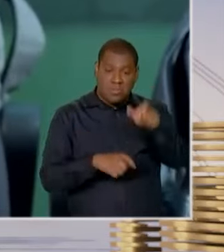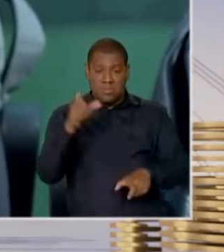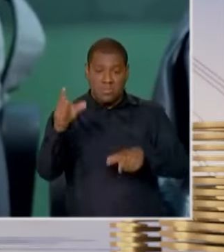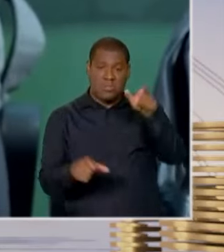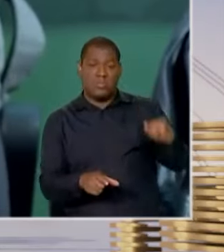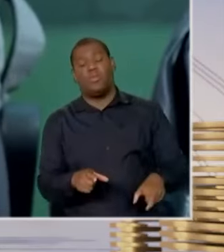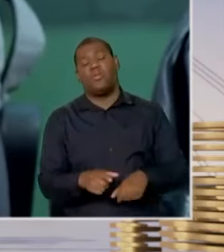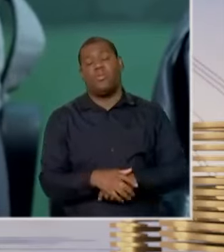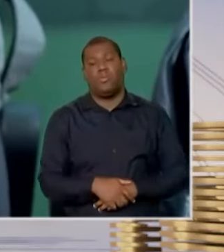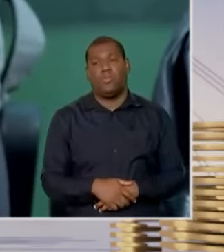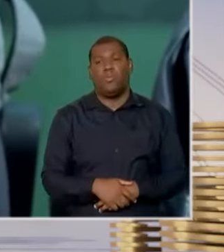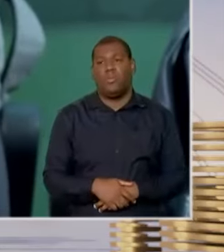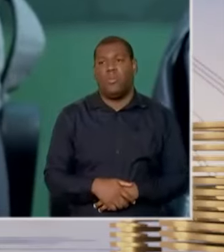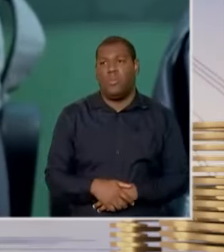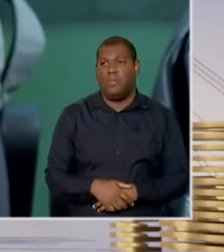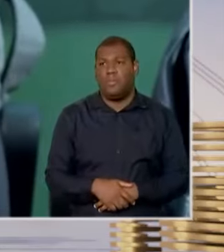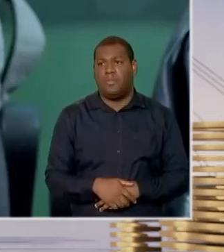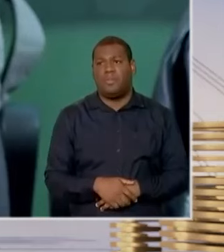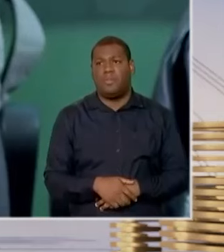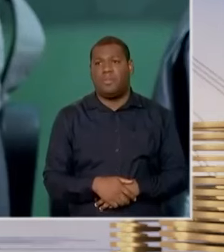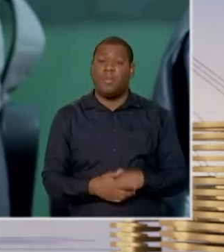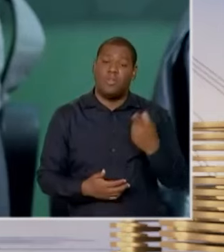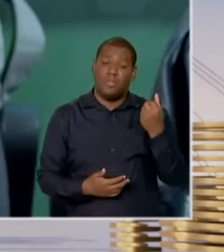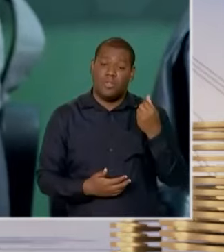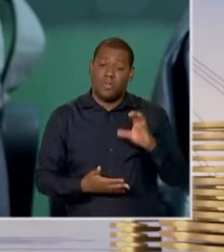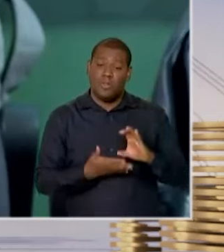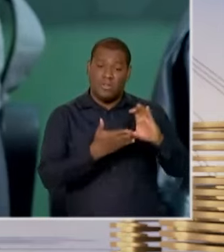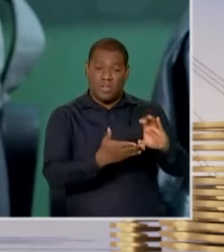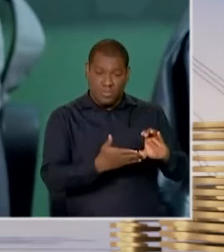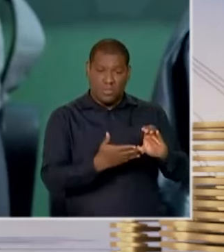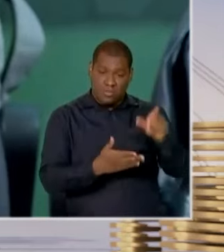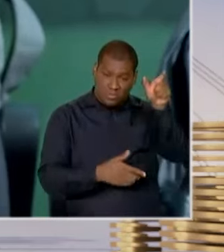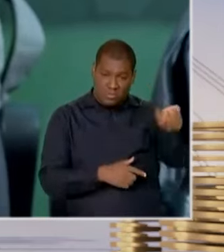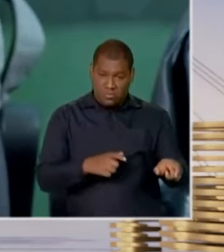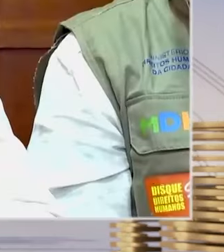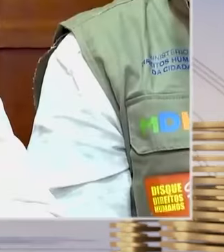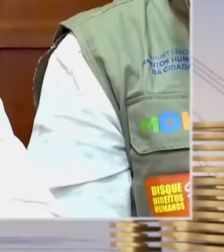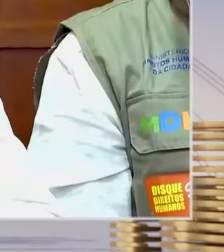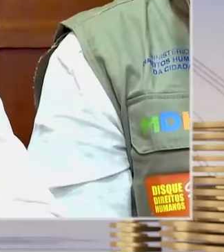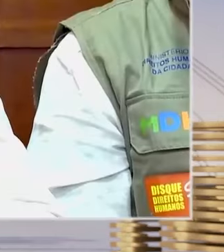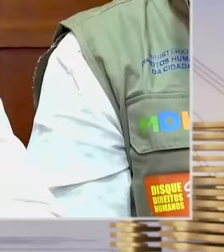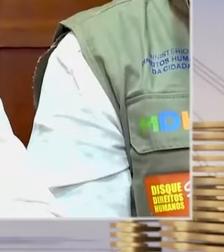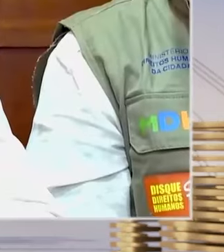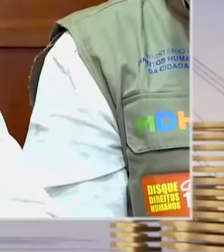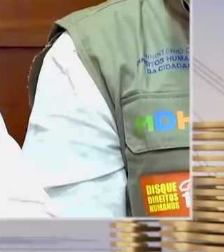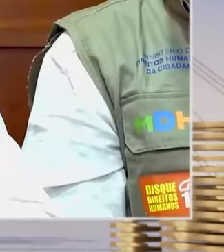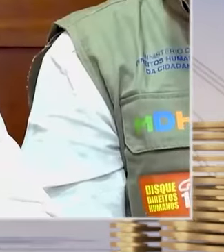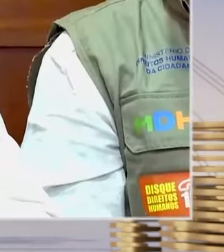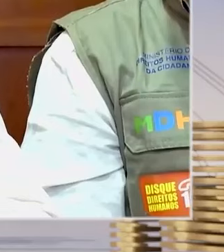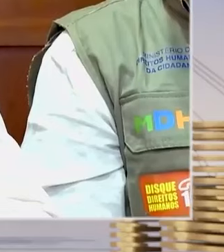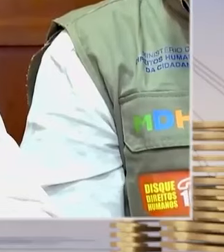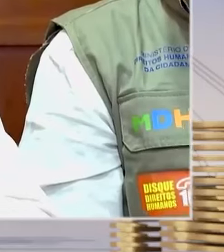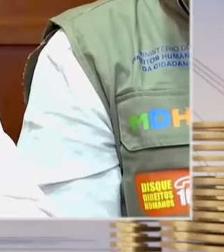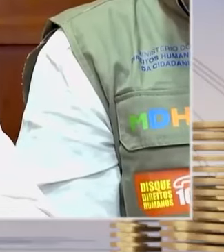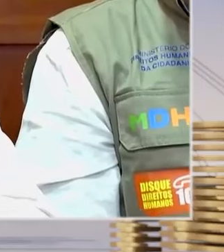possibilidade de famílias que hoje já estão ajudando, por exemplo, na alimentação, já estão fazendo, né, a parceria, a sociedade como um todo